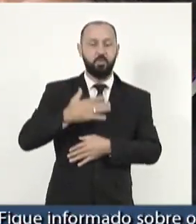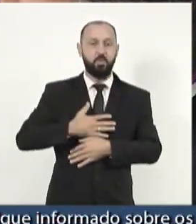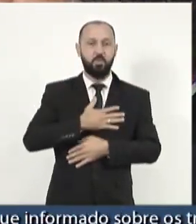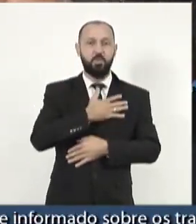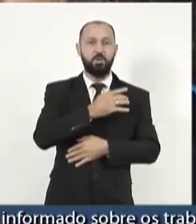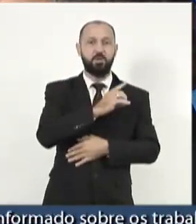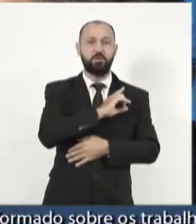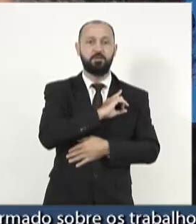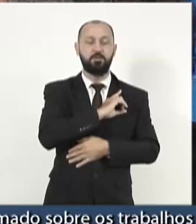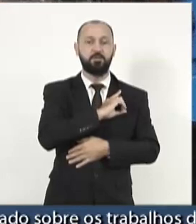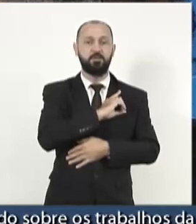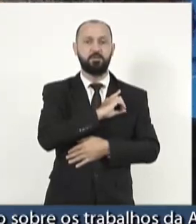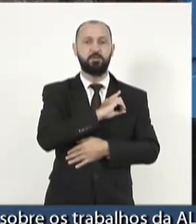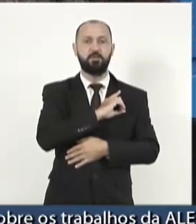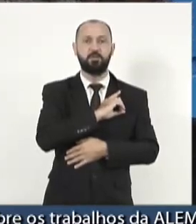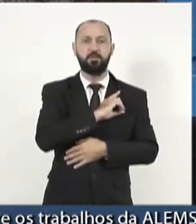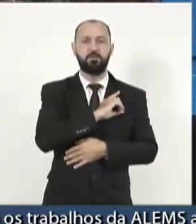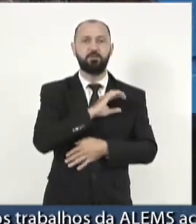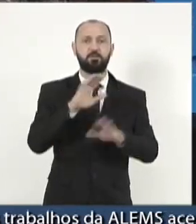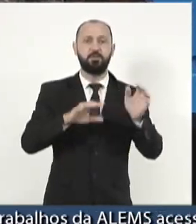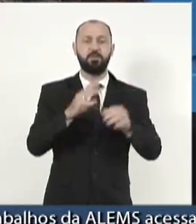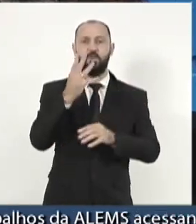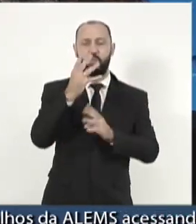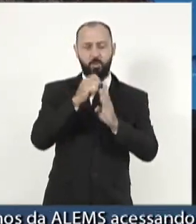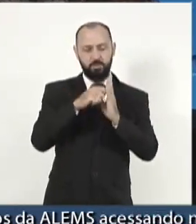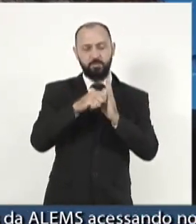daqui 120 dias ser menos